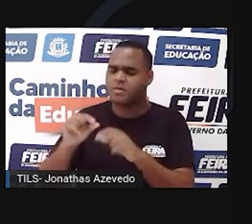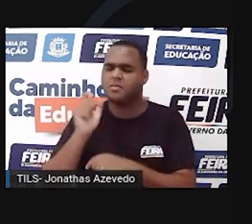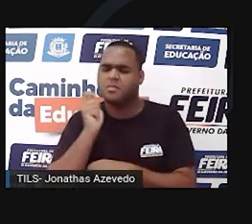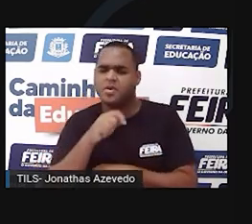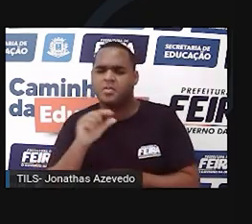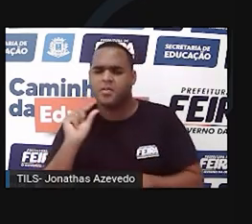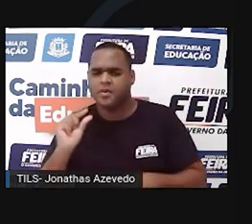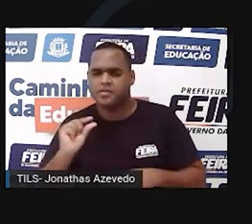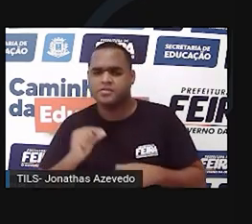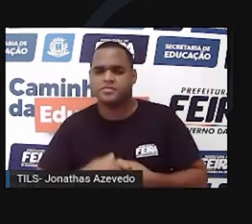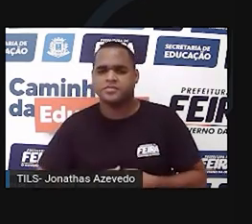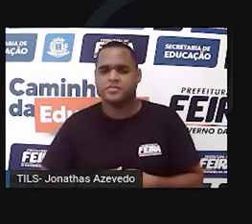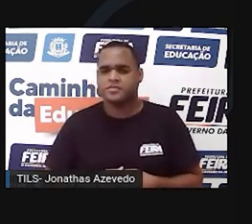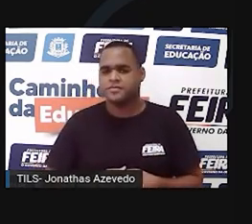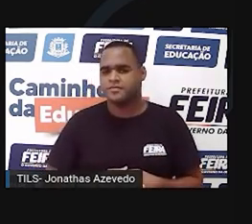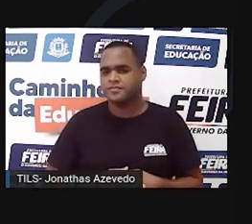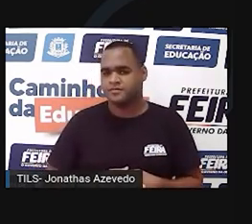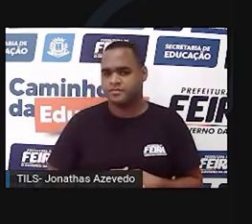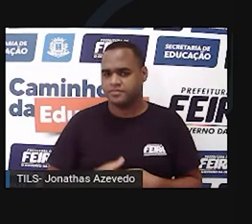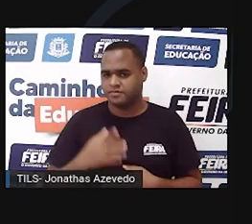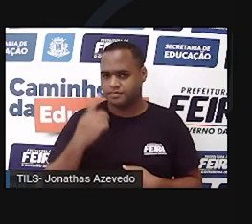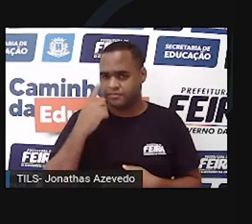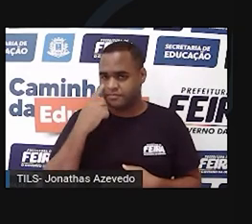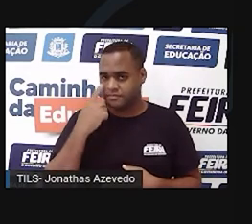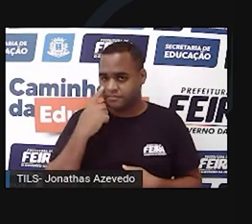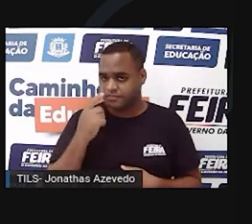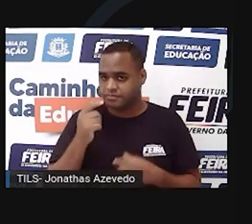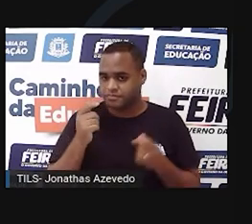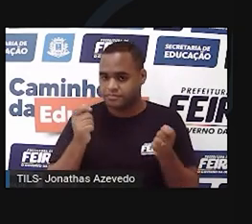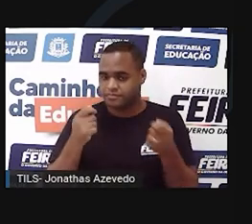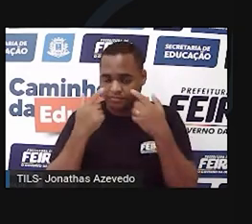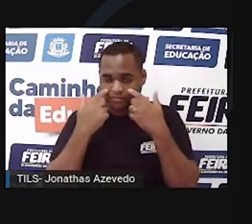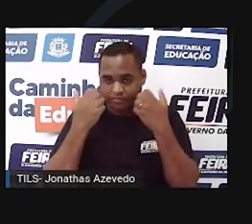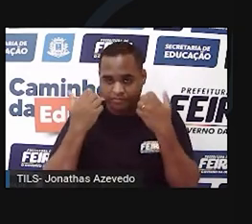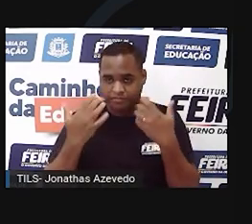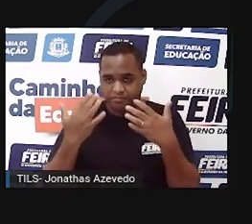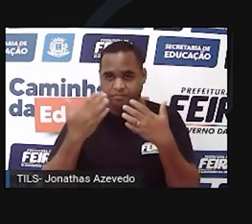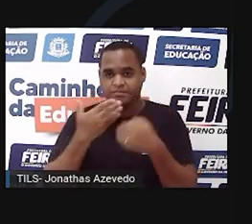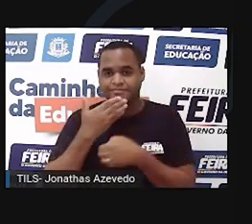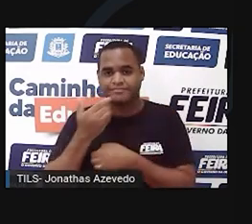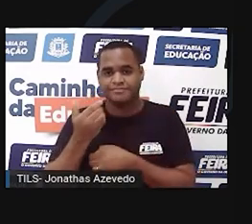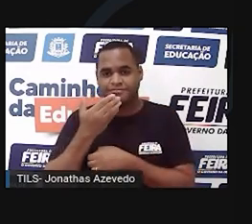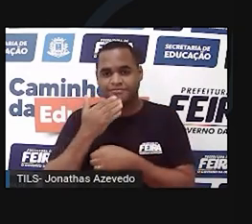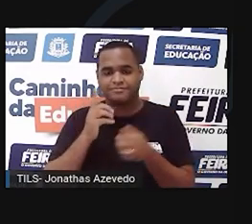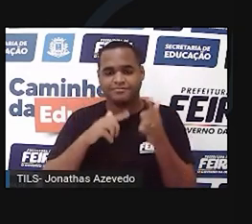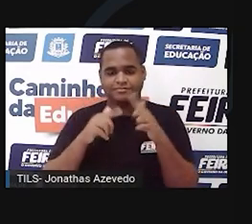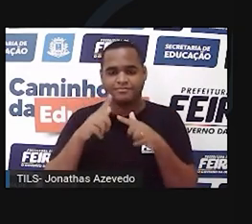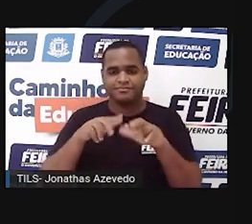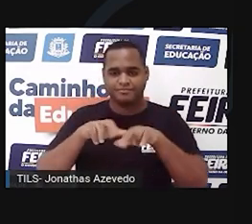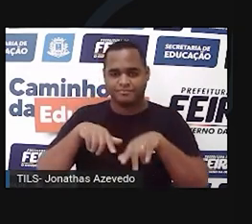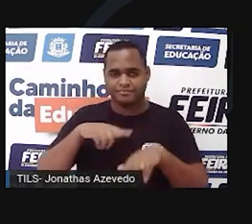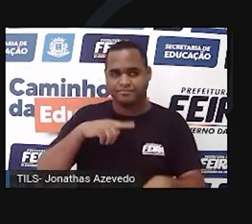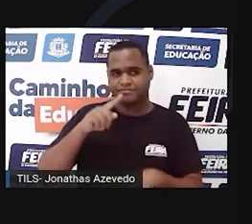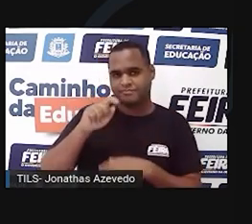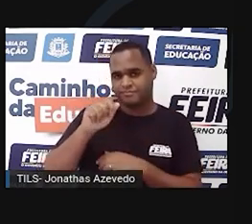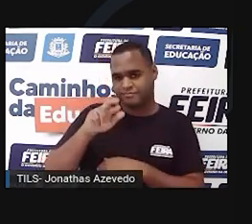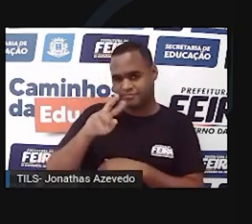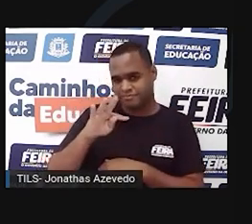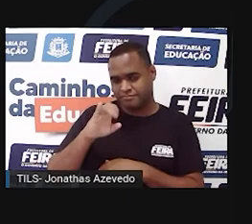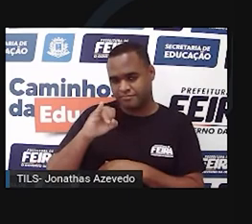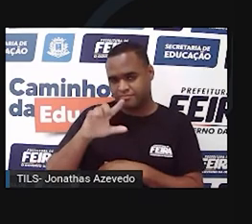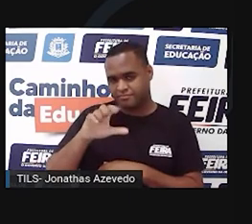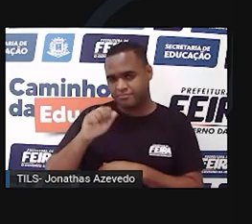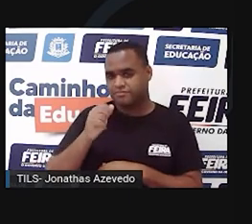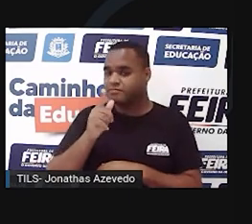Eu vou até colocar as setinhas menores para você associar isso. Essas partículas aqui, essas